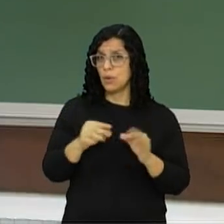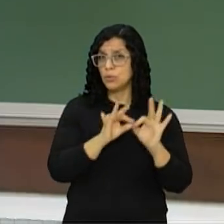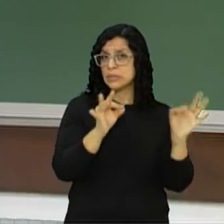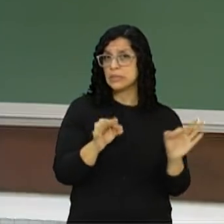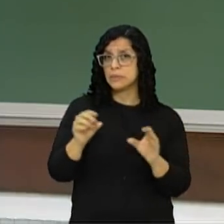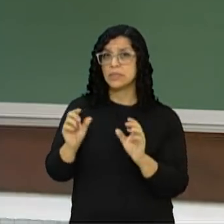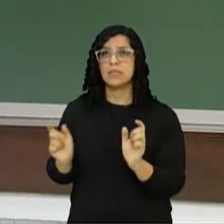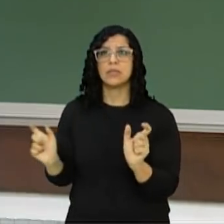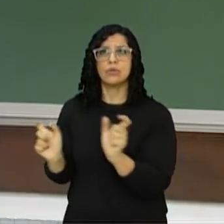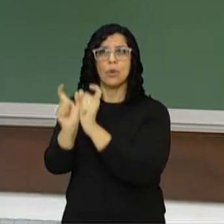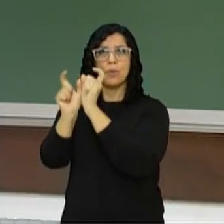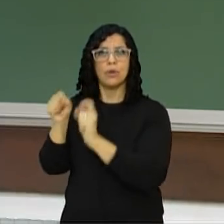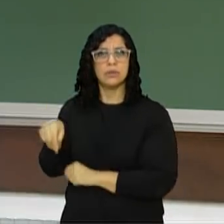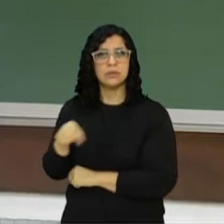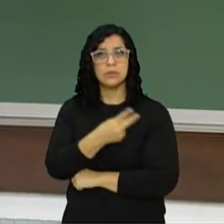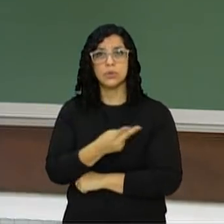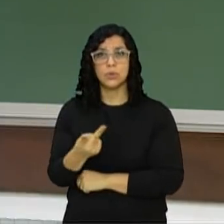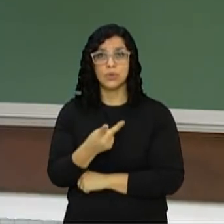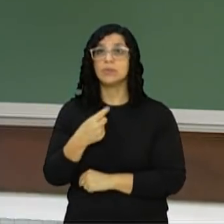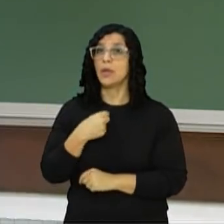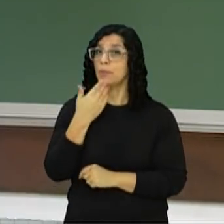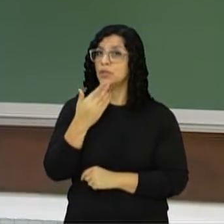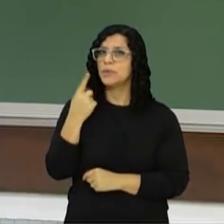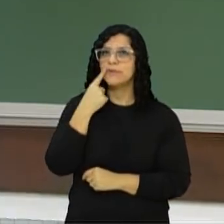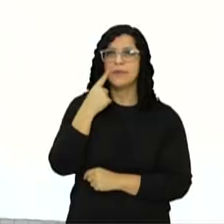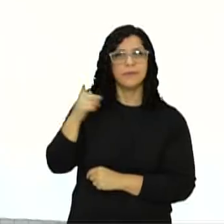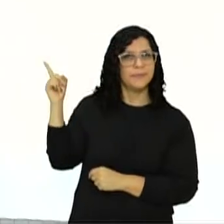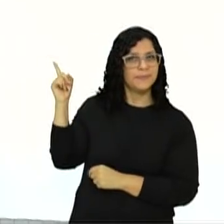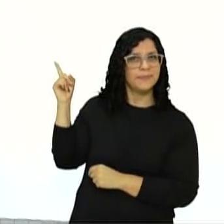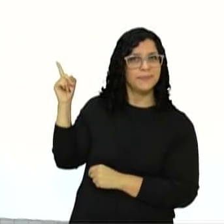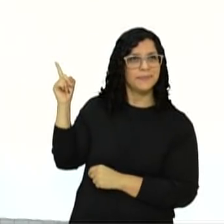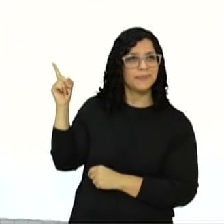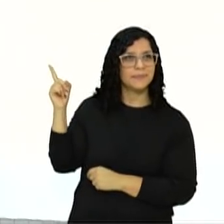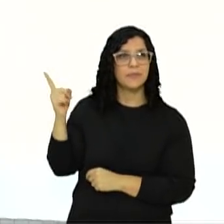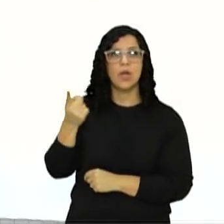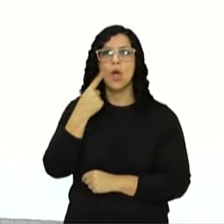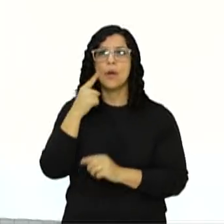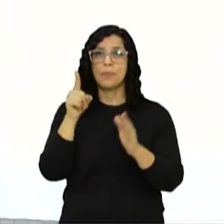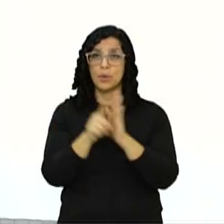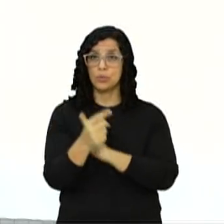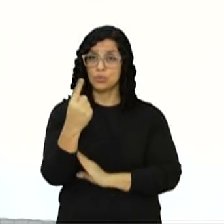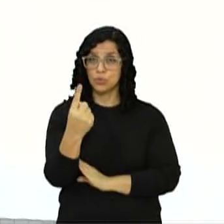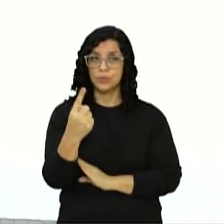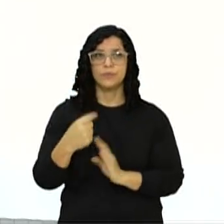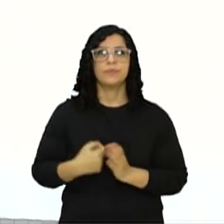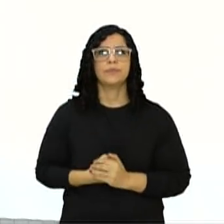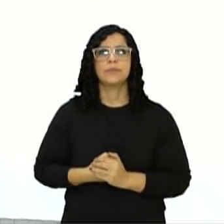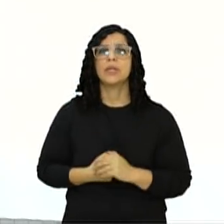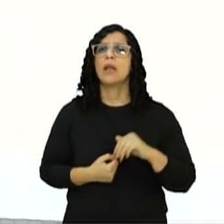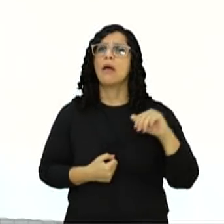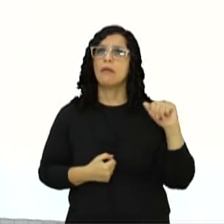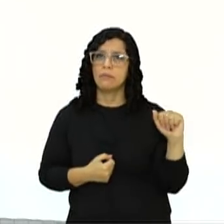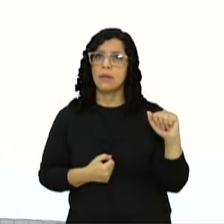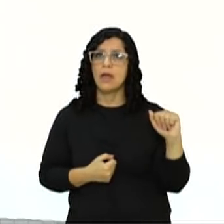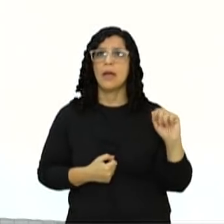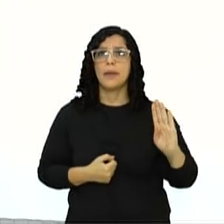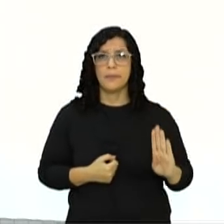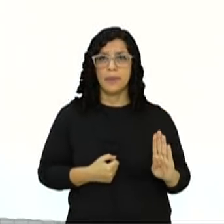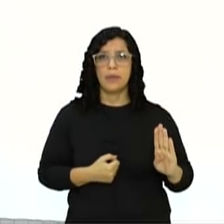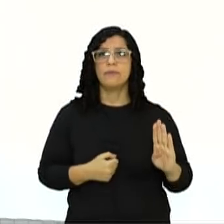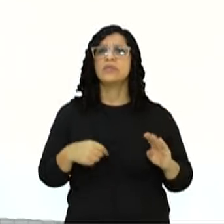definição da substância composta? Era o que o exercício pedia. Vamos lá para a correção? Pergunta número 1. Complete